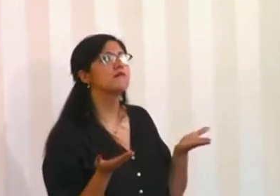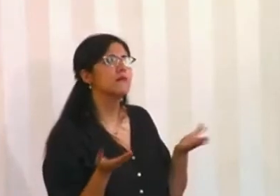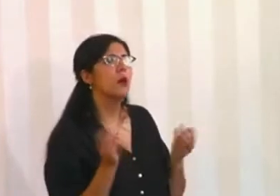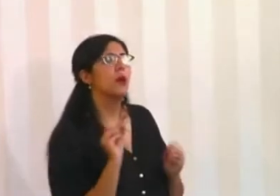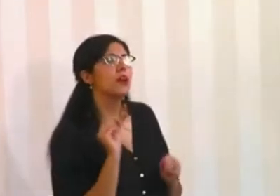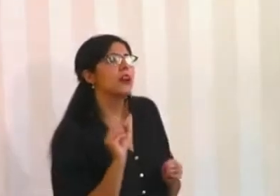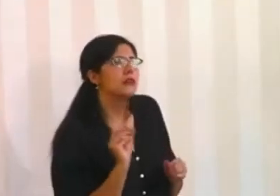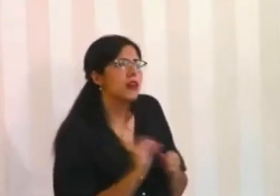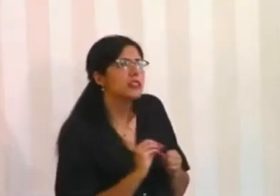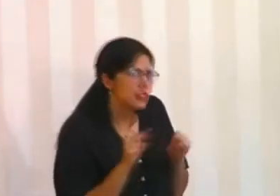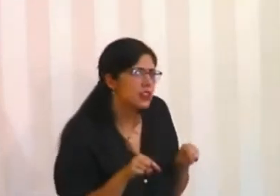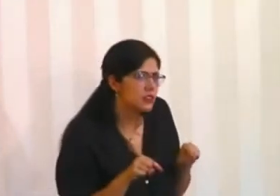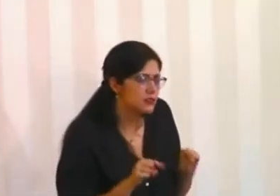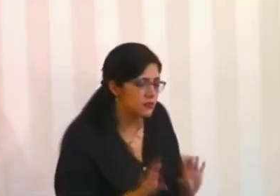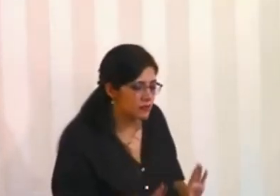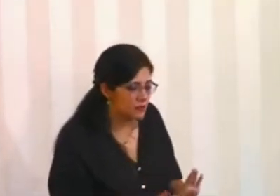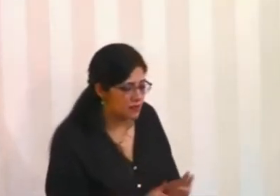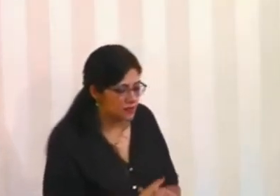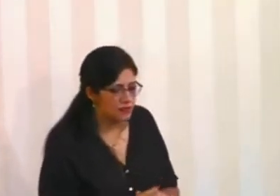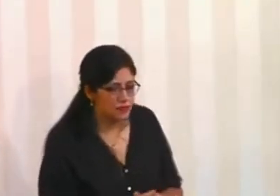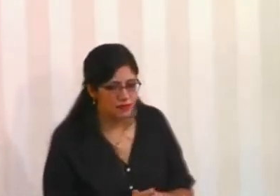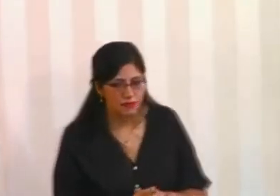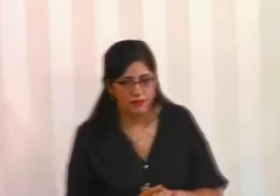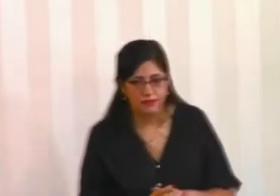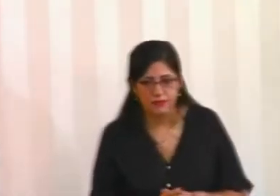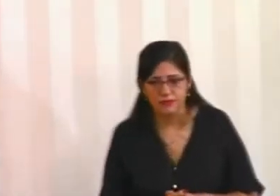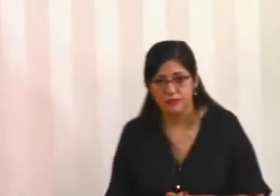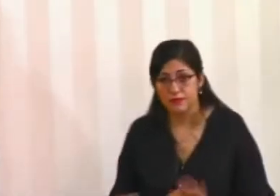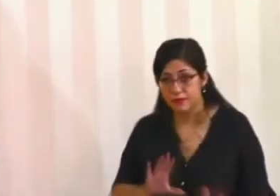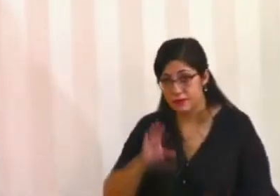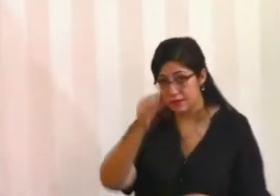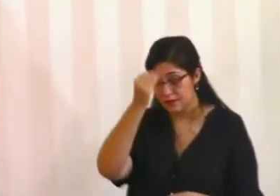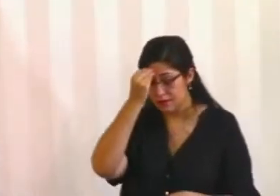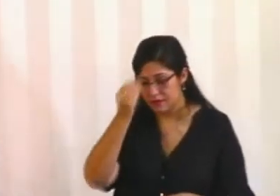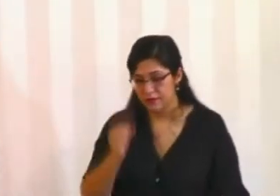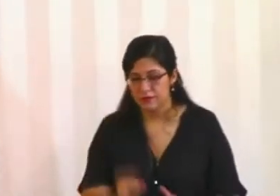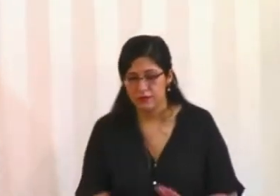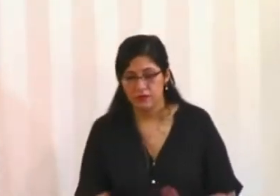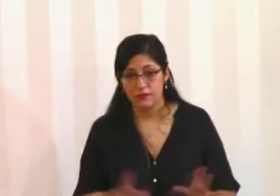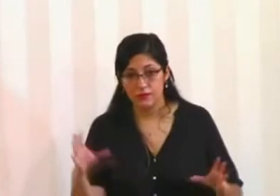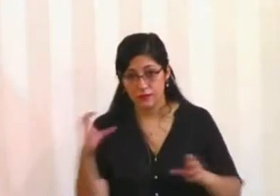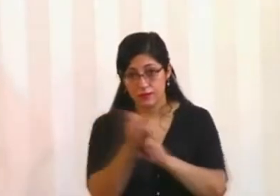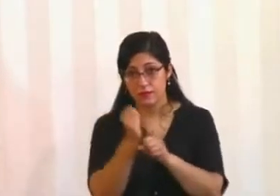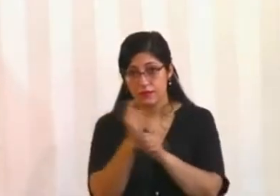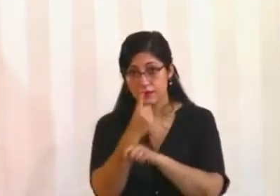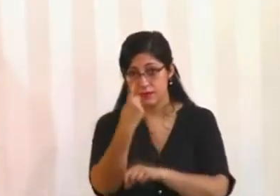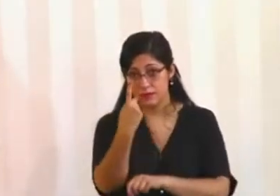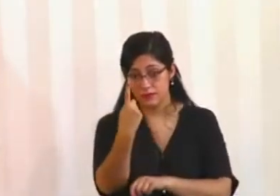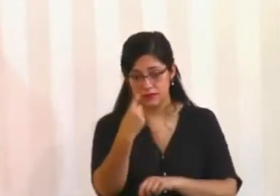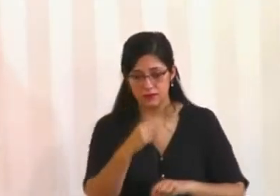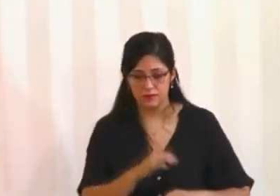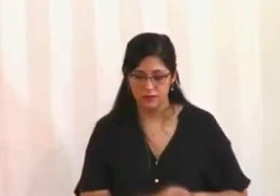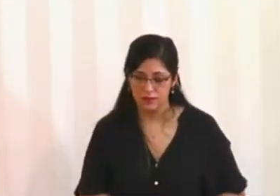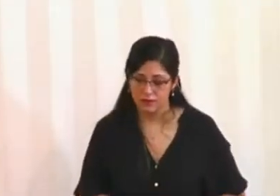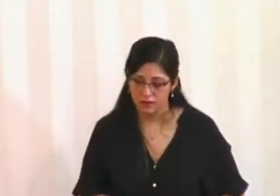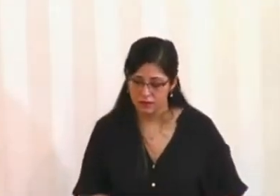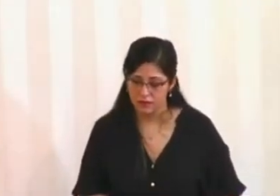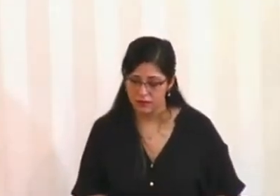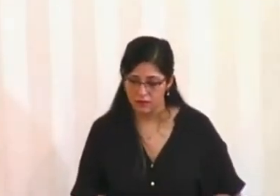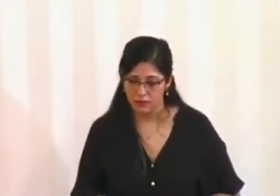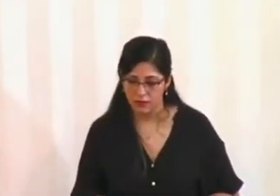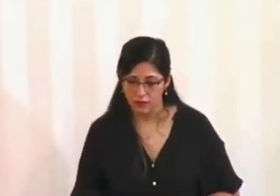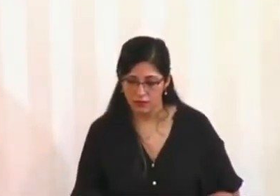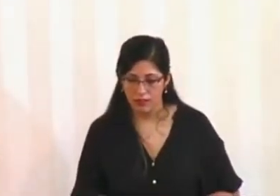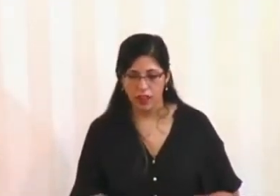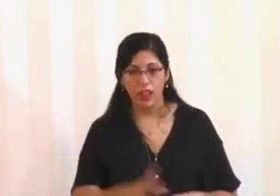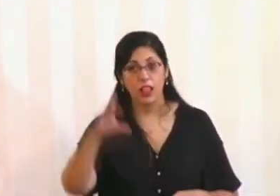perguntar daqui a pouco, mais uma vez, fazer essa pergunta. Mas então, só para fechar aqui a primeira parte que eu quero dizer. Deus quem está levando o